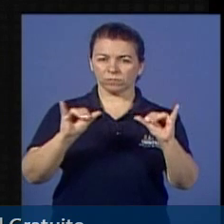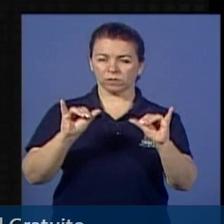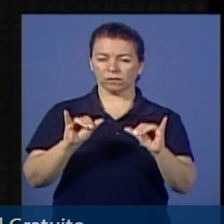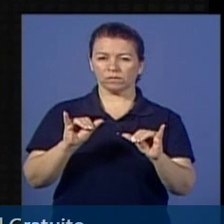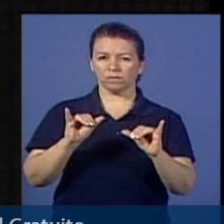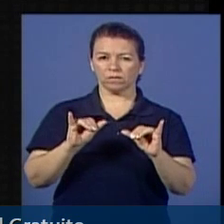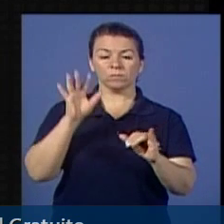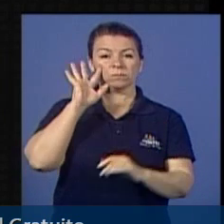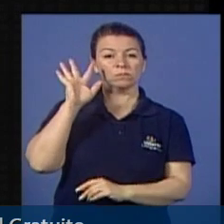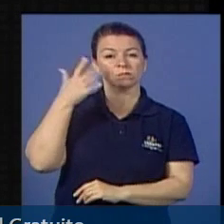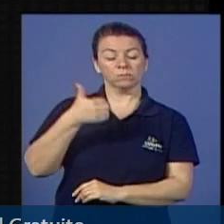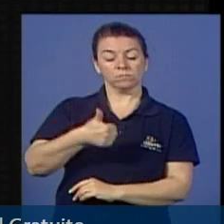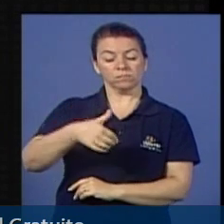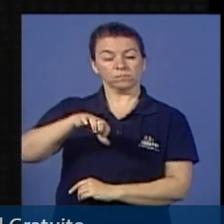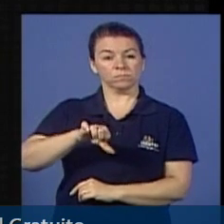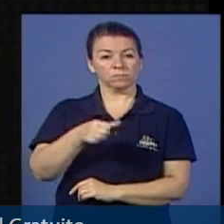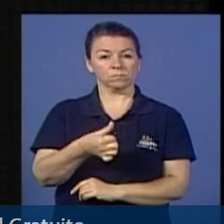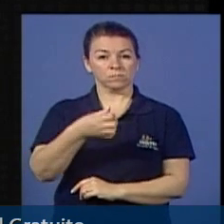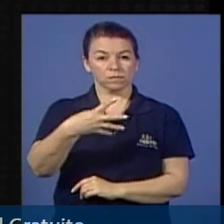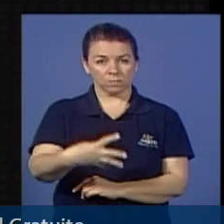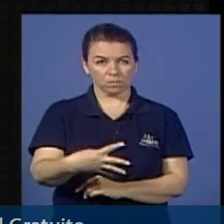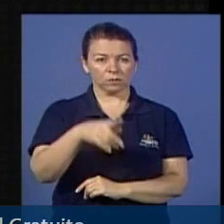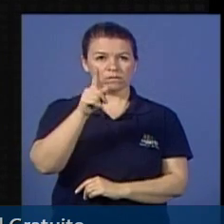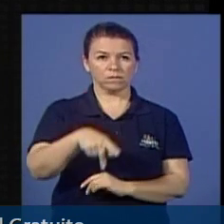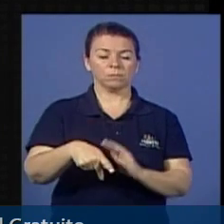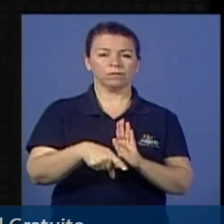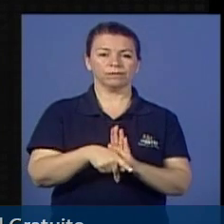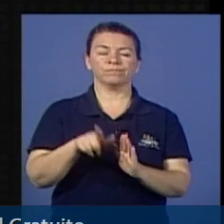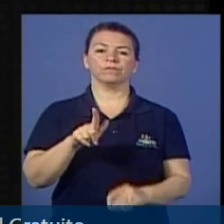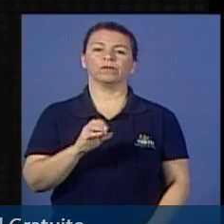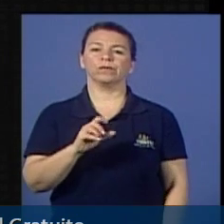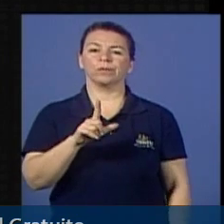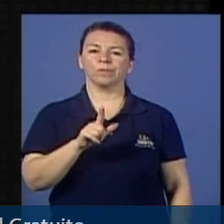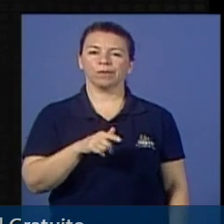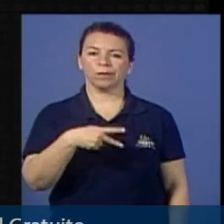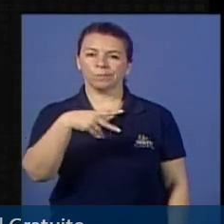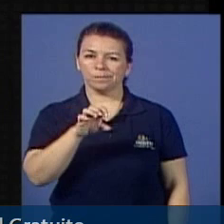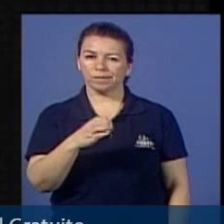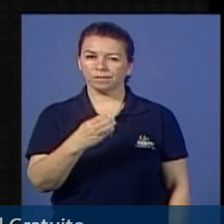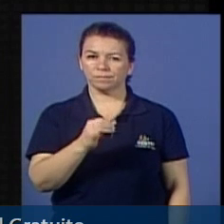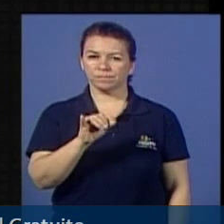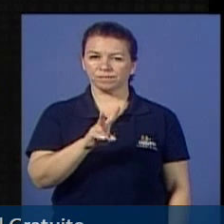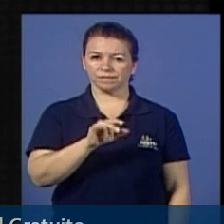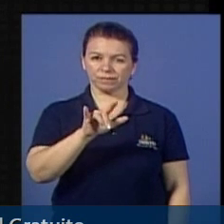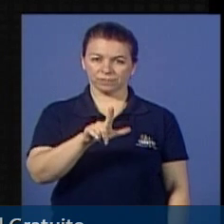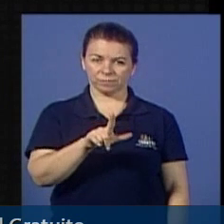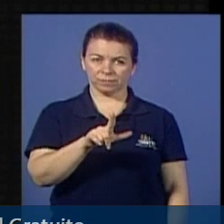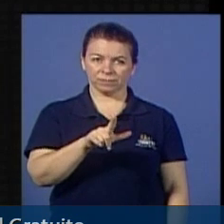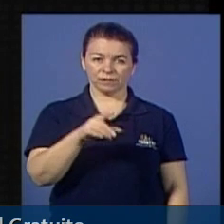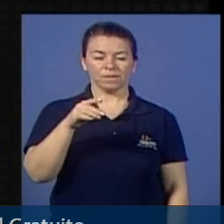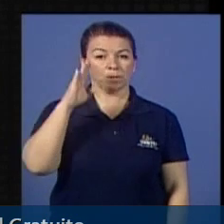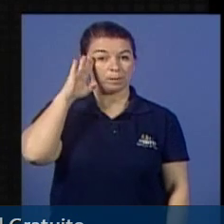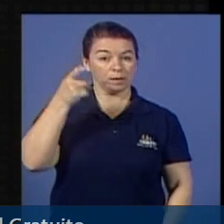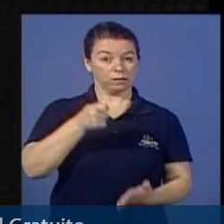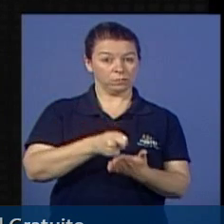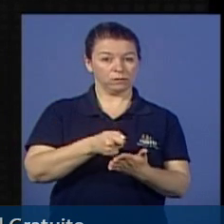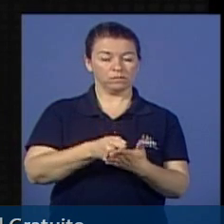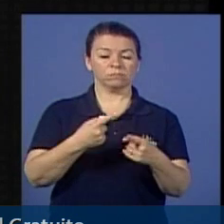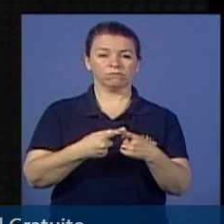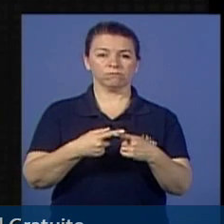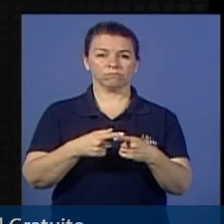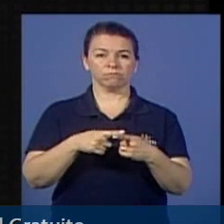golpe de 64, então, um golpe civil-militar, você vai lembrar disso, né? Os militares